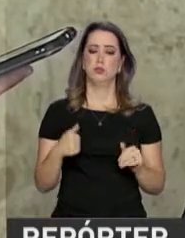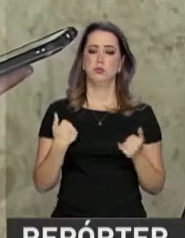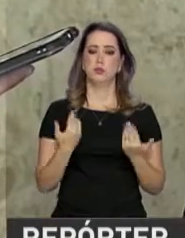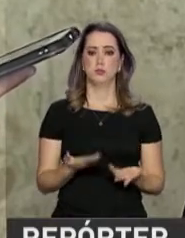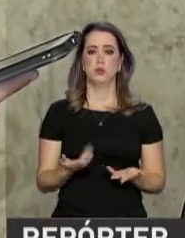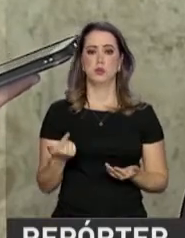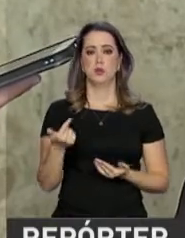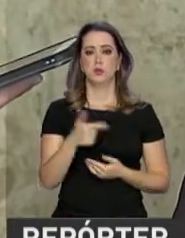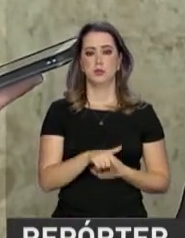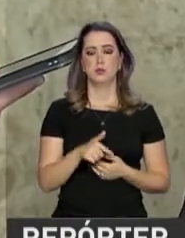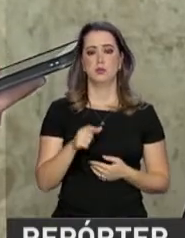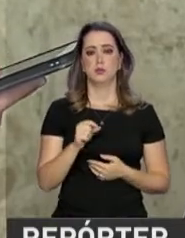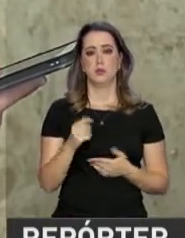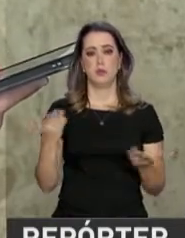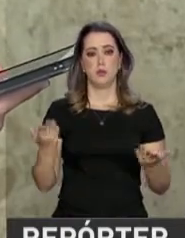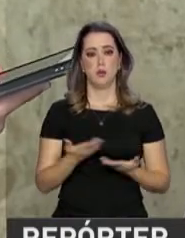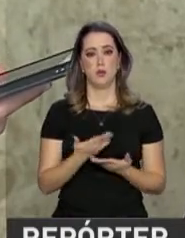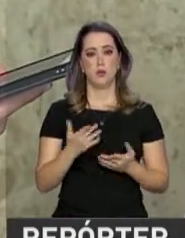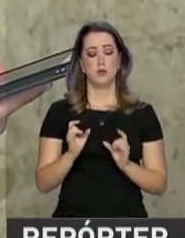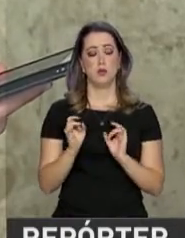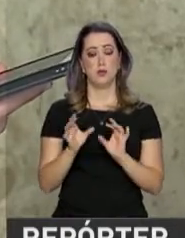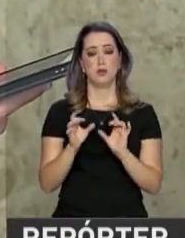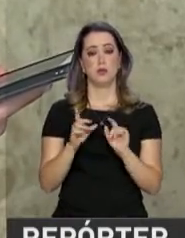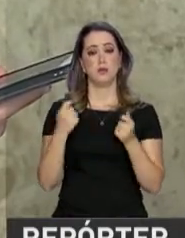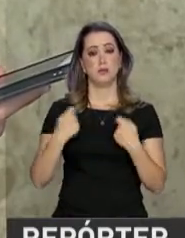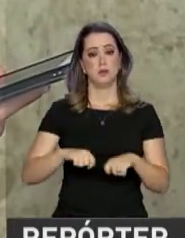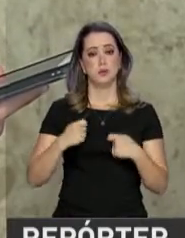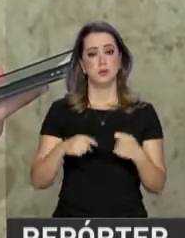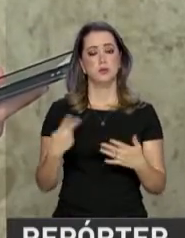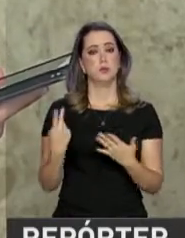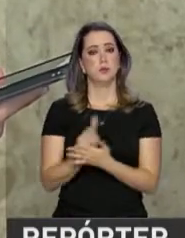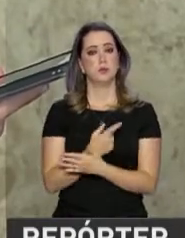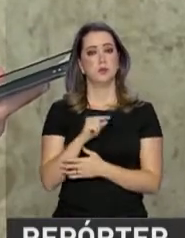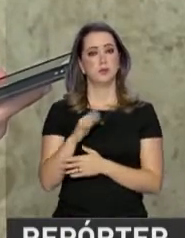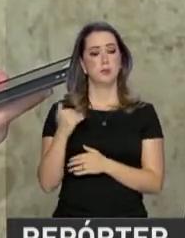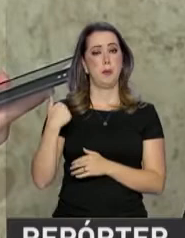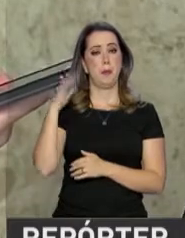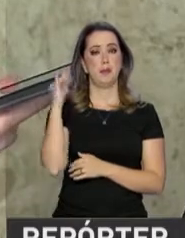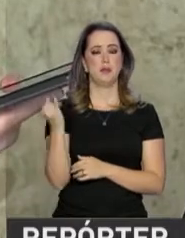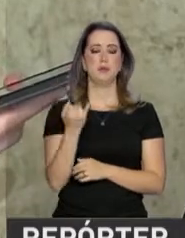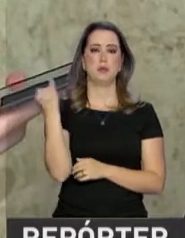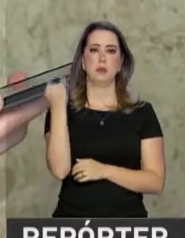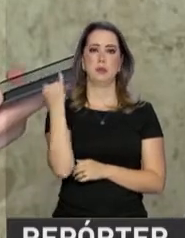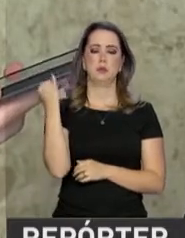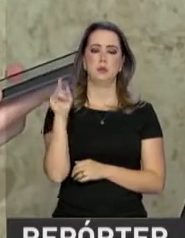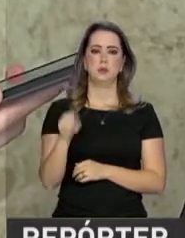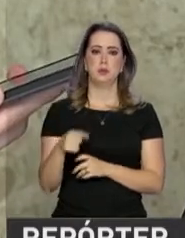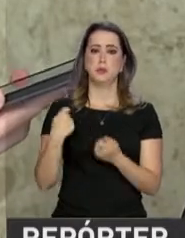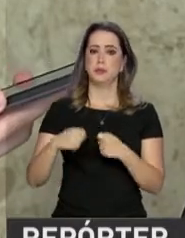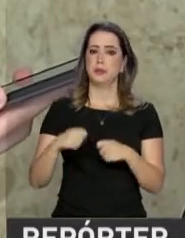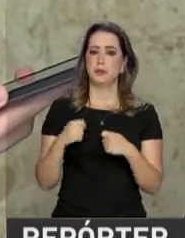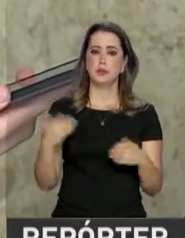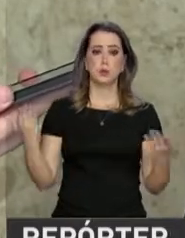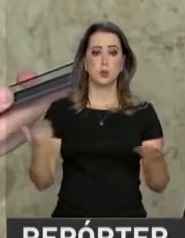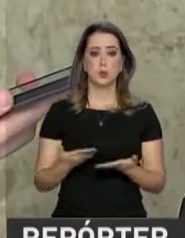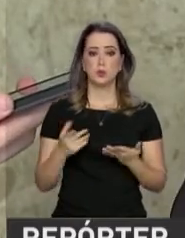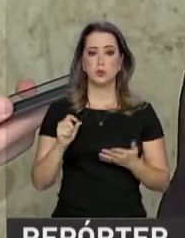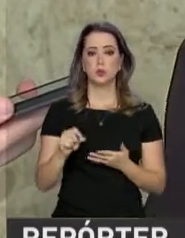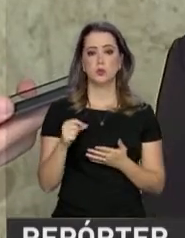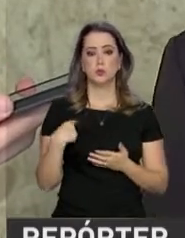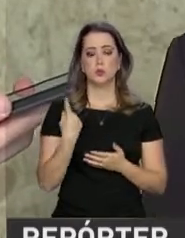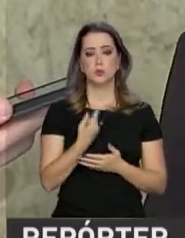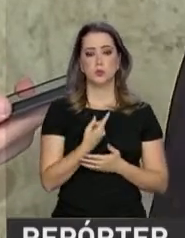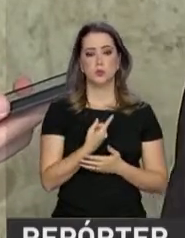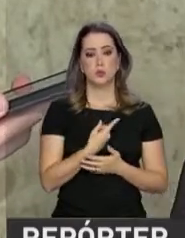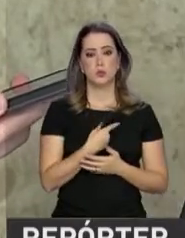repetimos que a capitalização é necessária até mais guias que esta casa realização é imprescindível para que